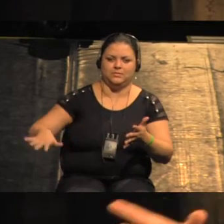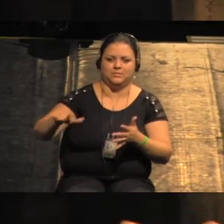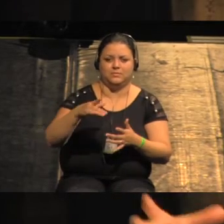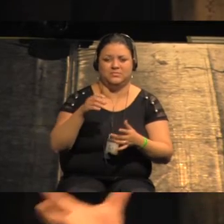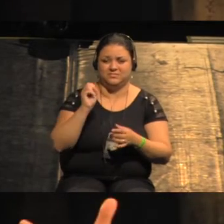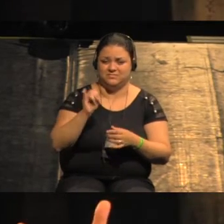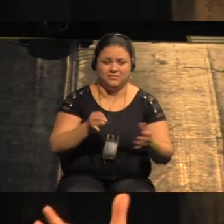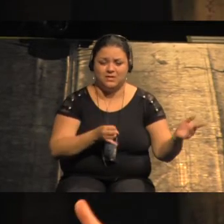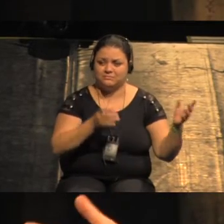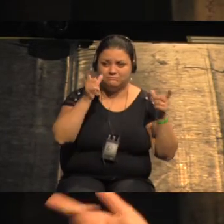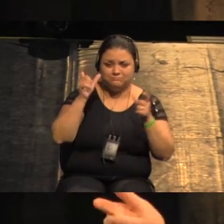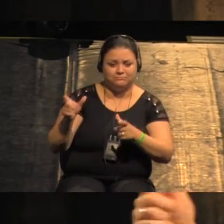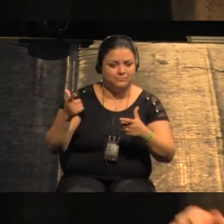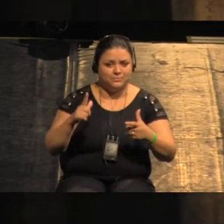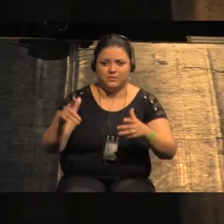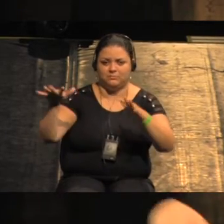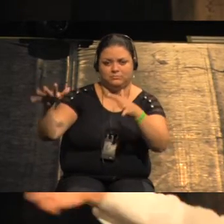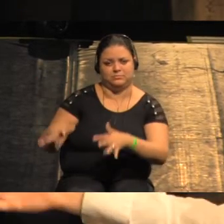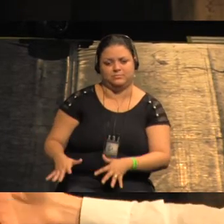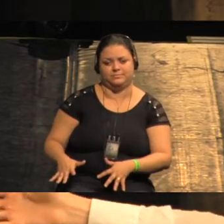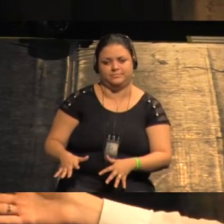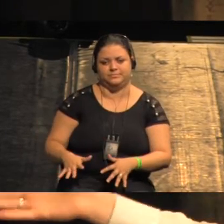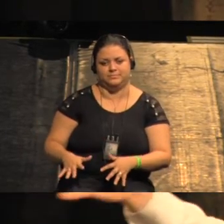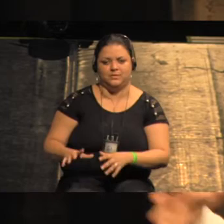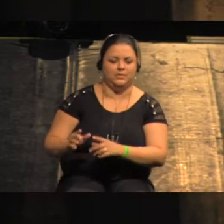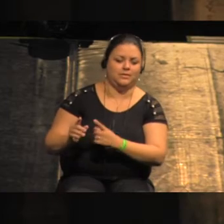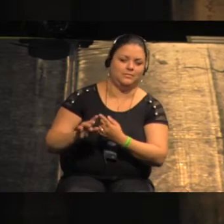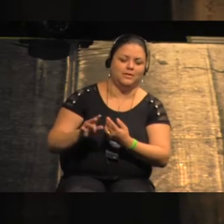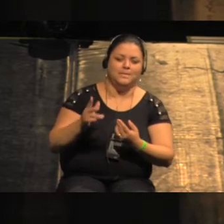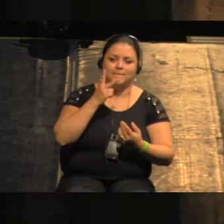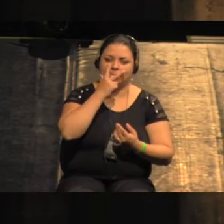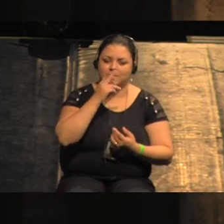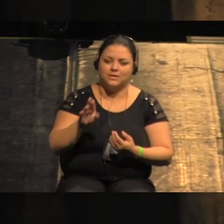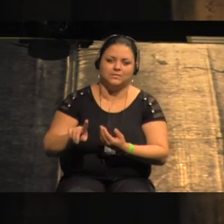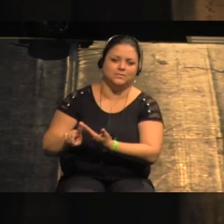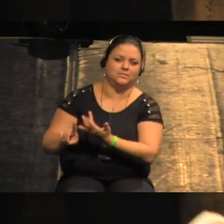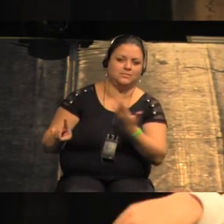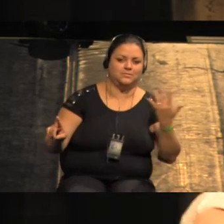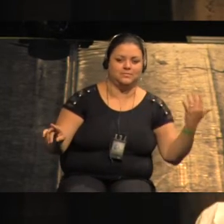o social, se ele torna muito pesado, ele afasta a classe média do